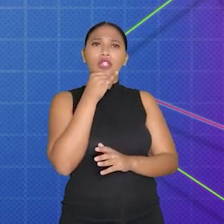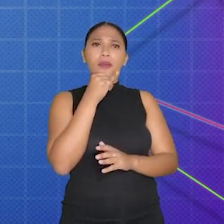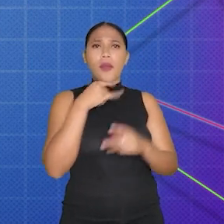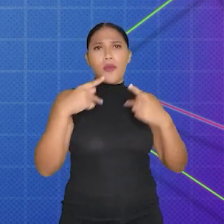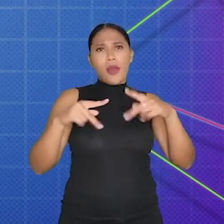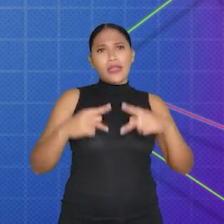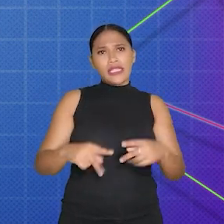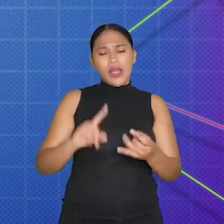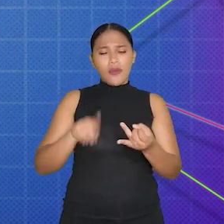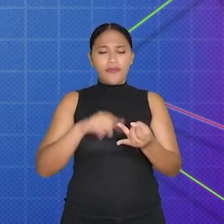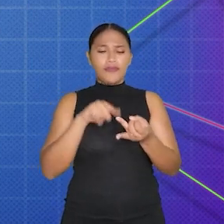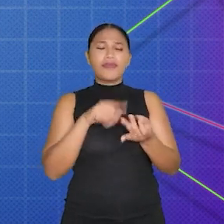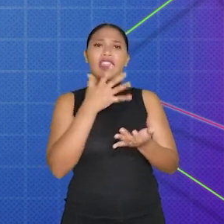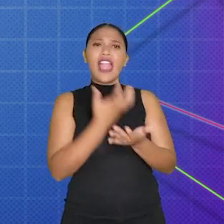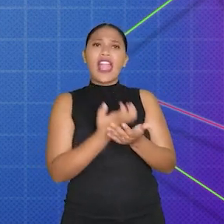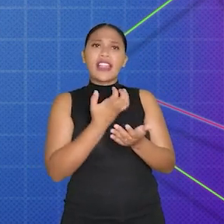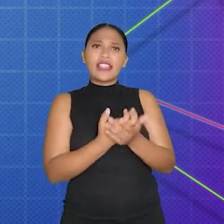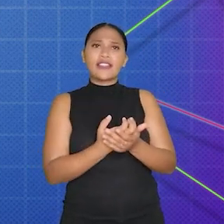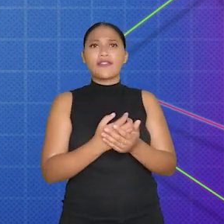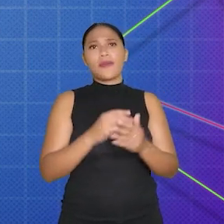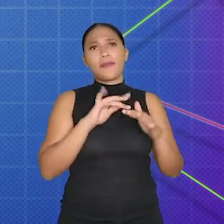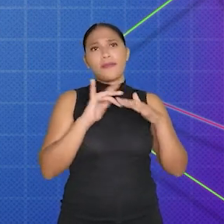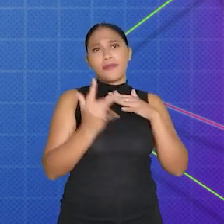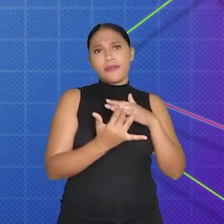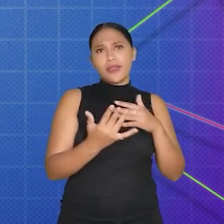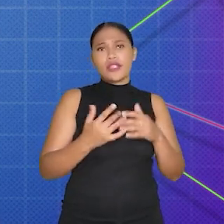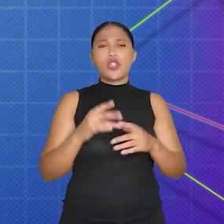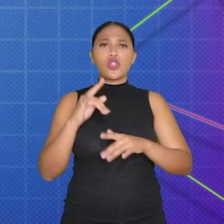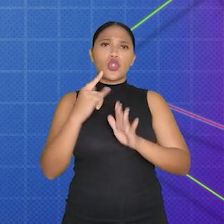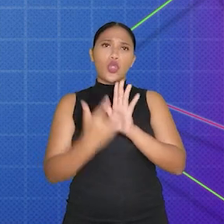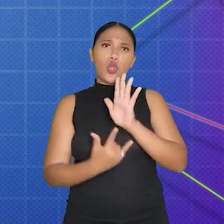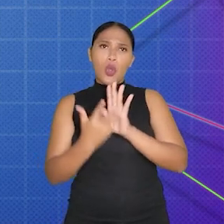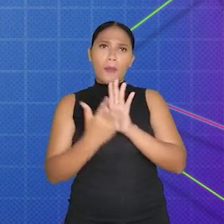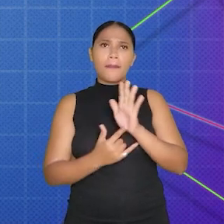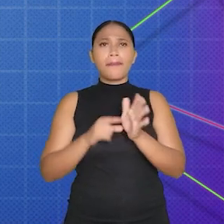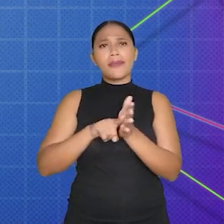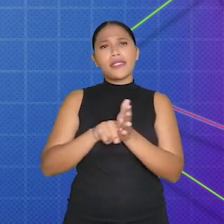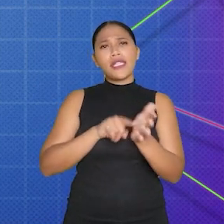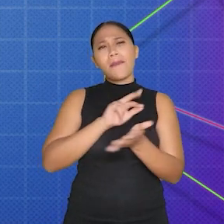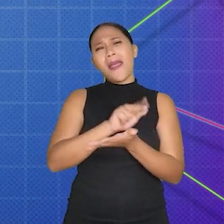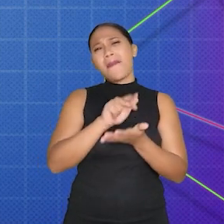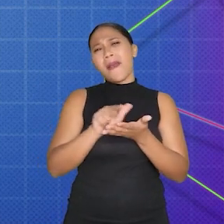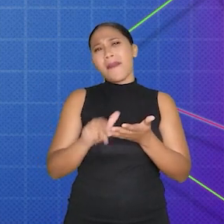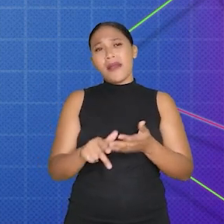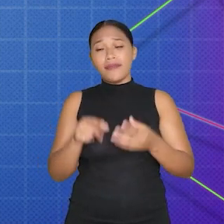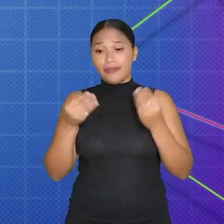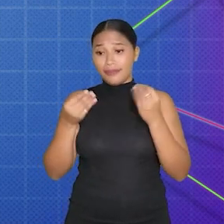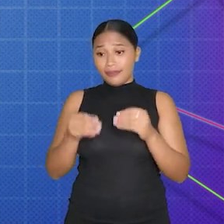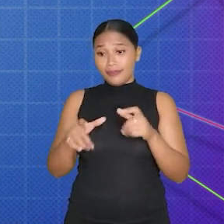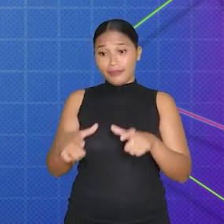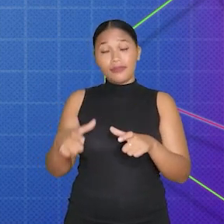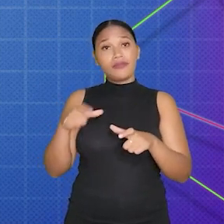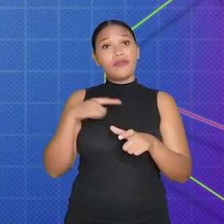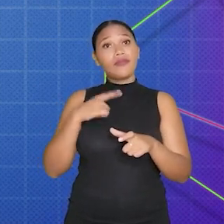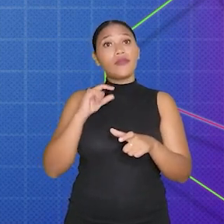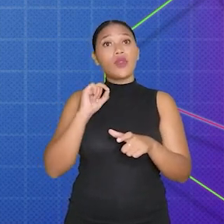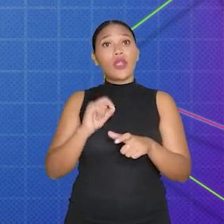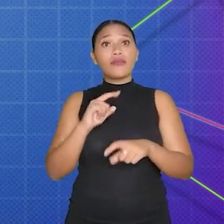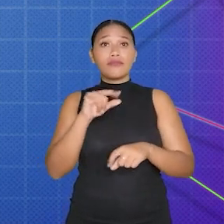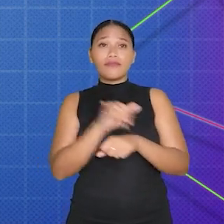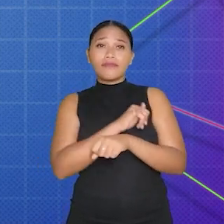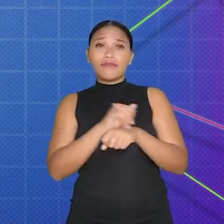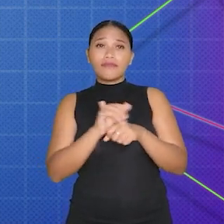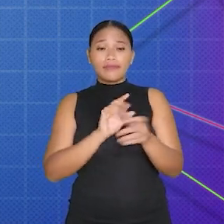conteúdo, como códigos de programação, arquivos de mídia, documentos de pesquisa e obras artísticas. Além disso, os